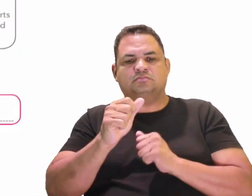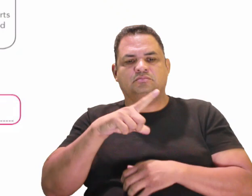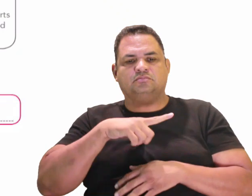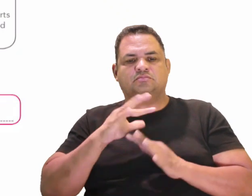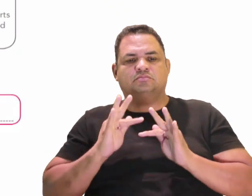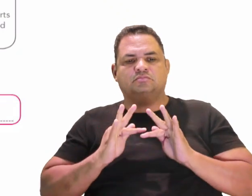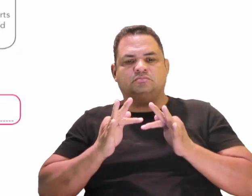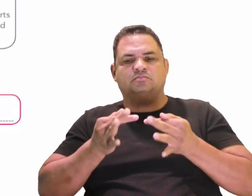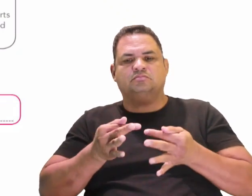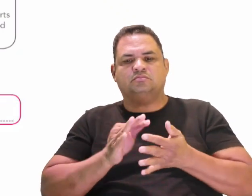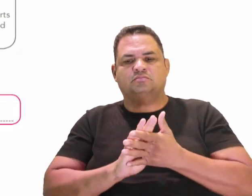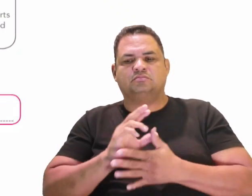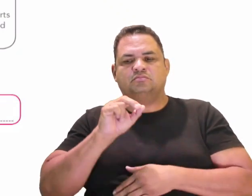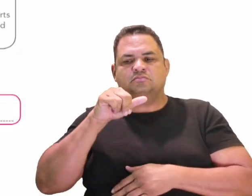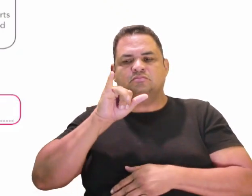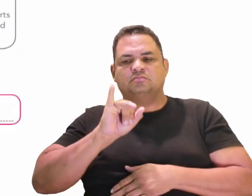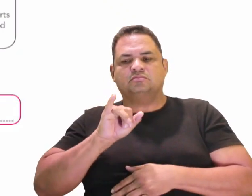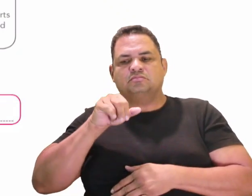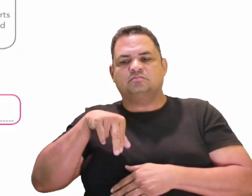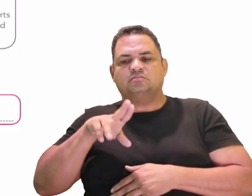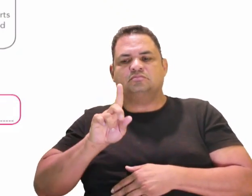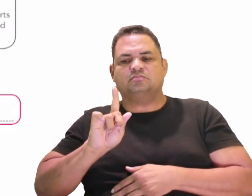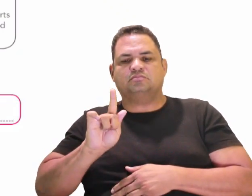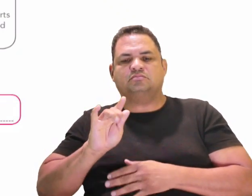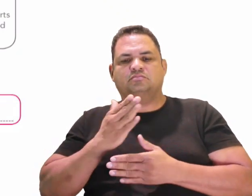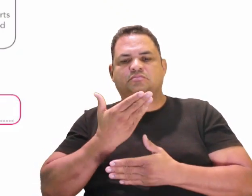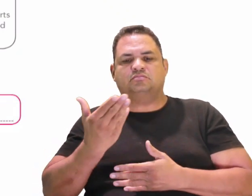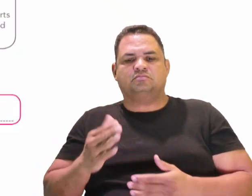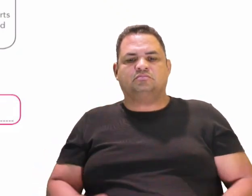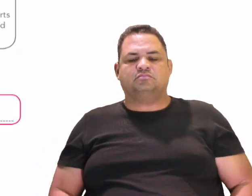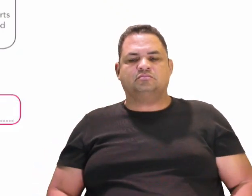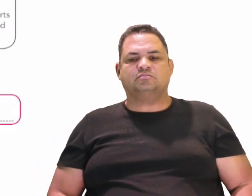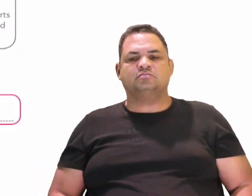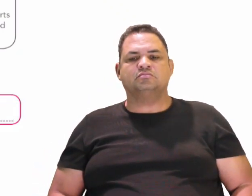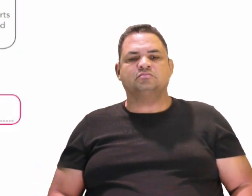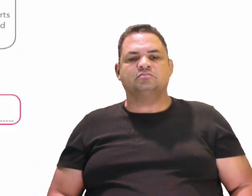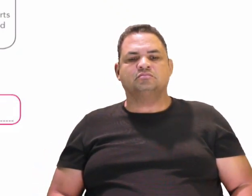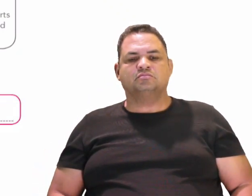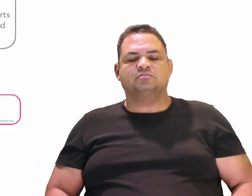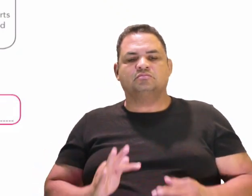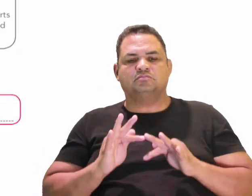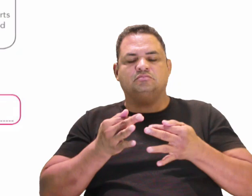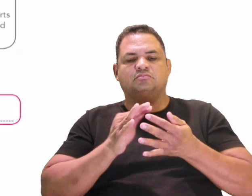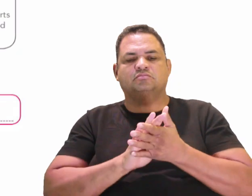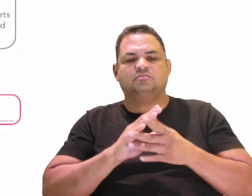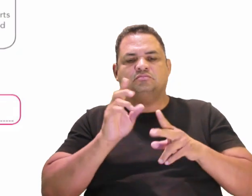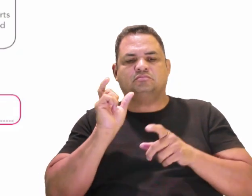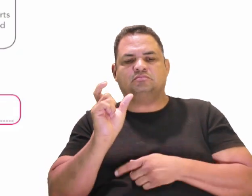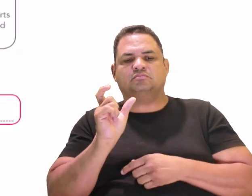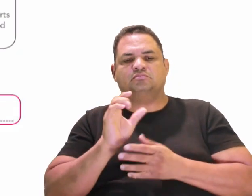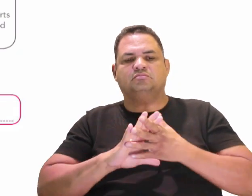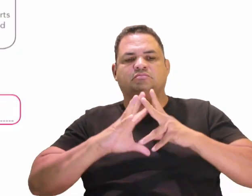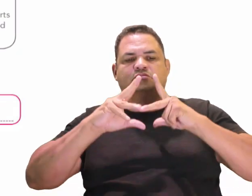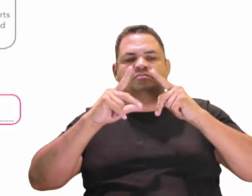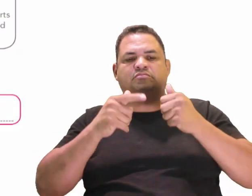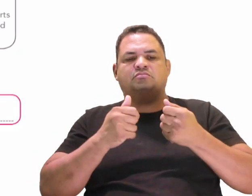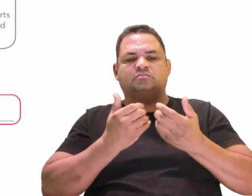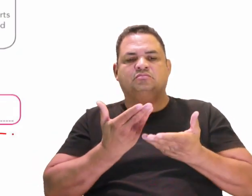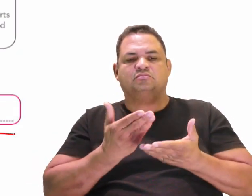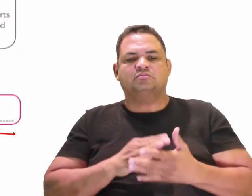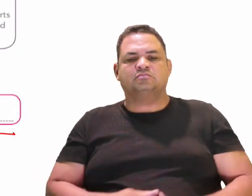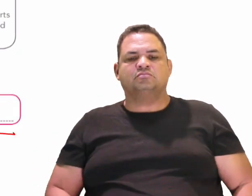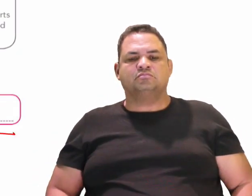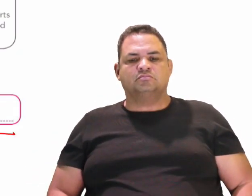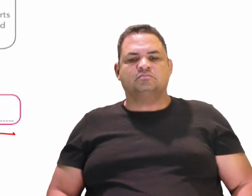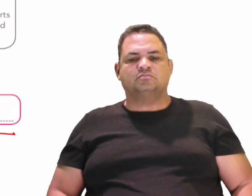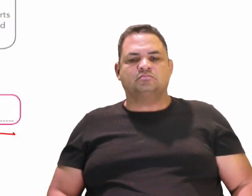terminam com o ing, aquele sufixo ao fim da palavra. Lembrando que todas essas palavras aqui,